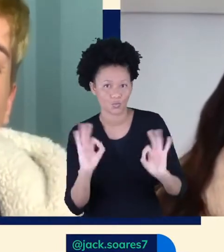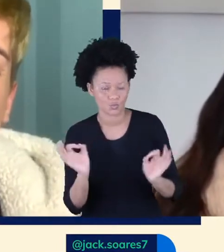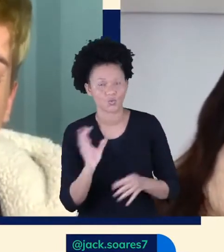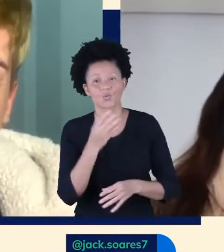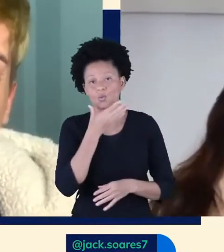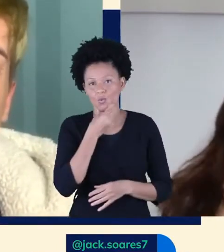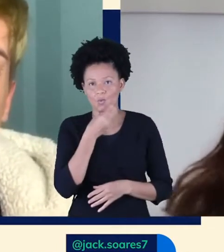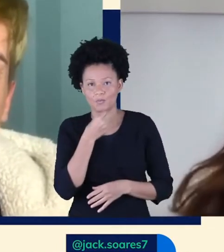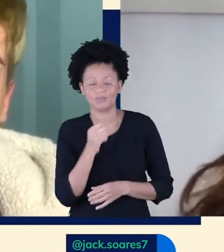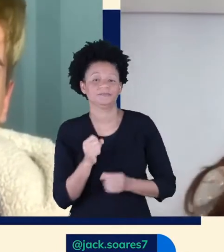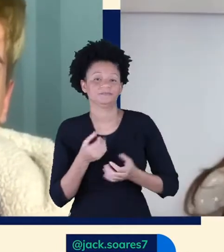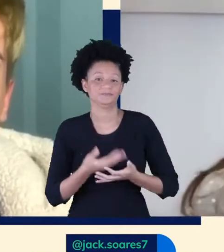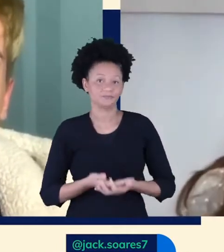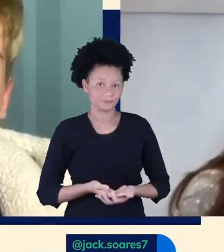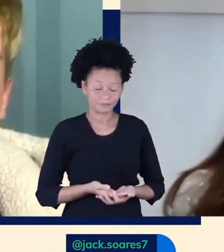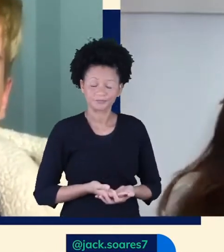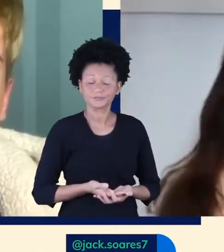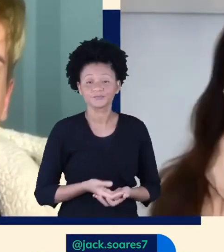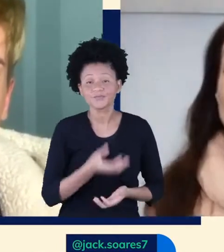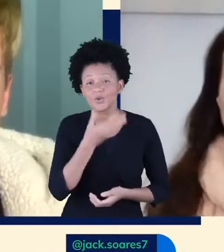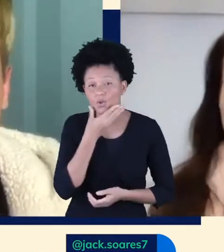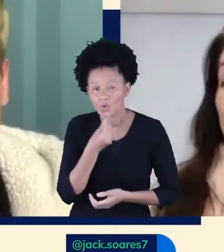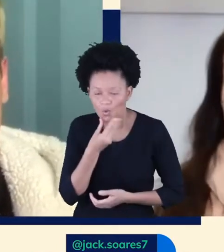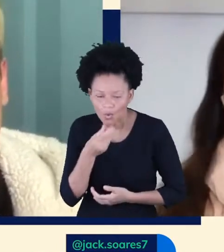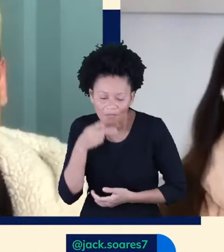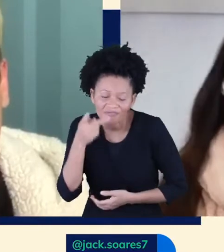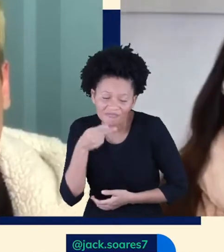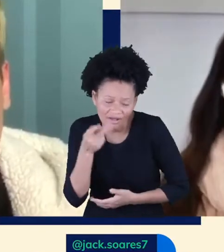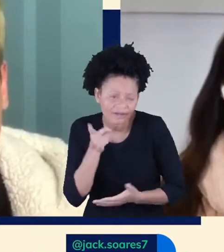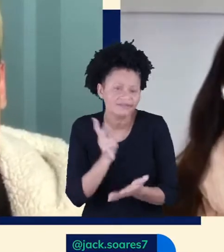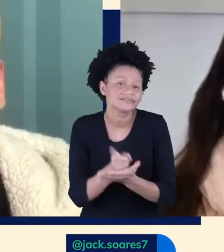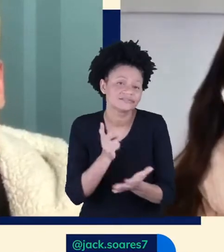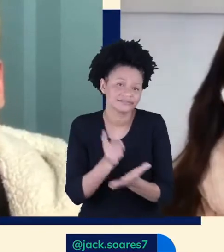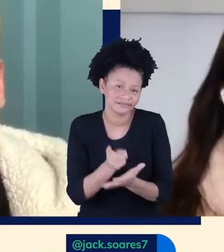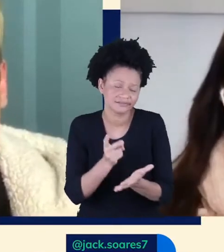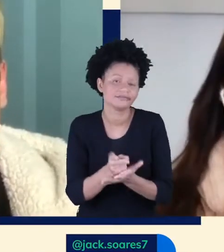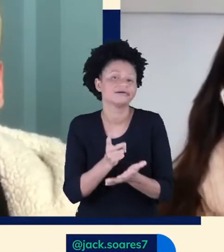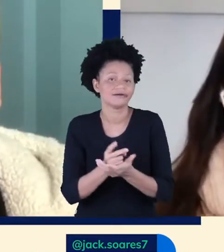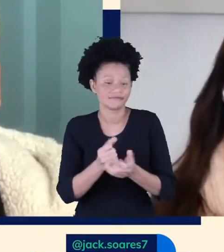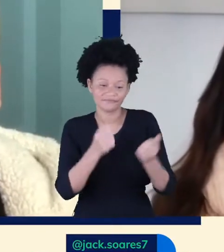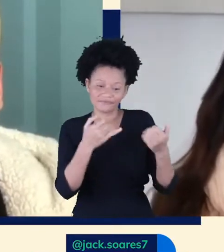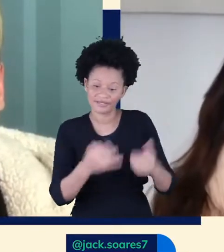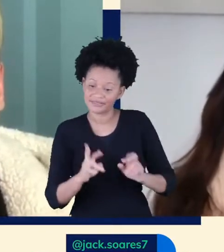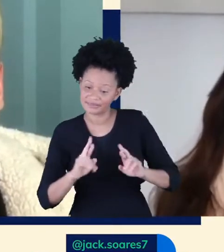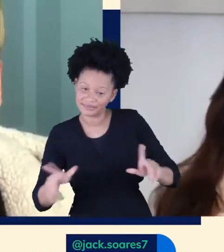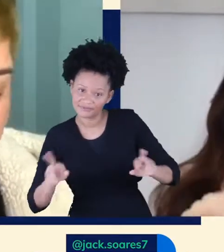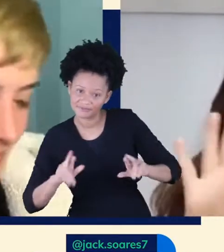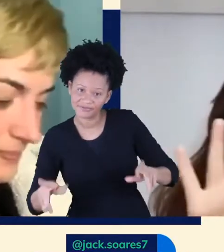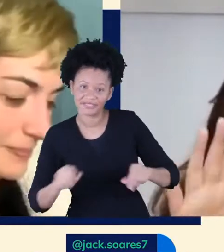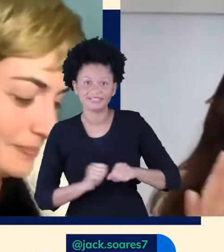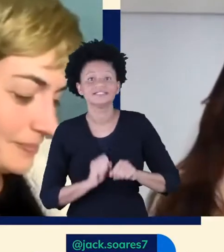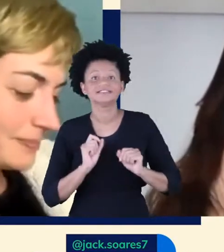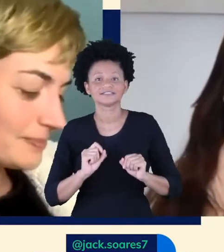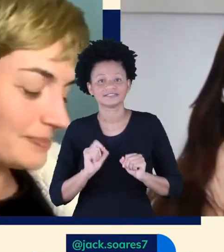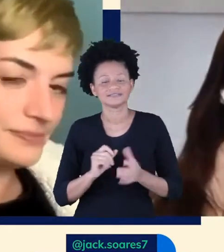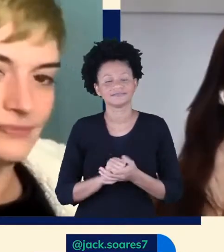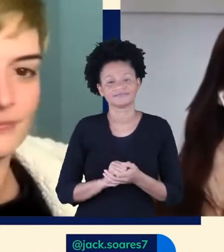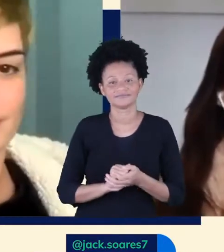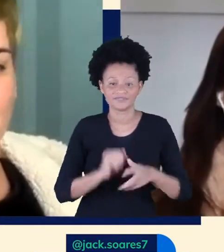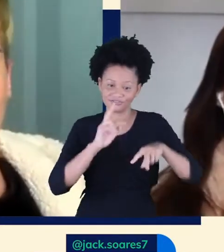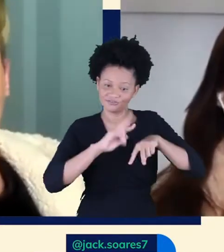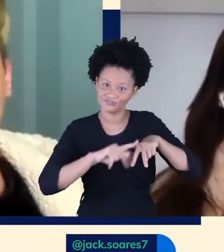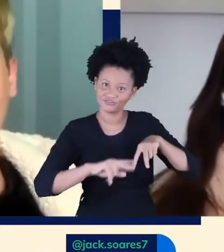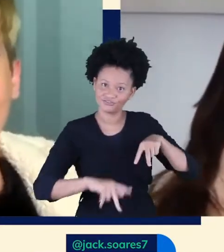ensinada, né? O menino, ainda com o menino se fala muito, a gente até vai falar sobre essa diferença de gênero, peraí.